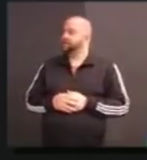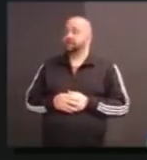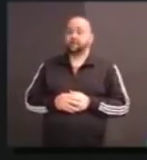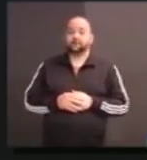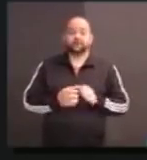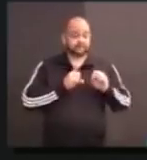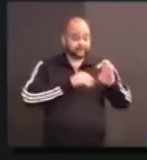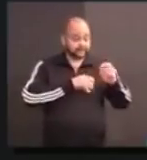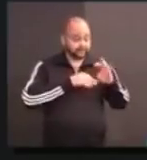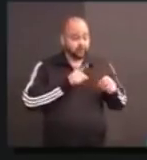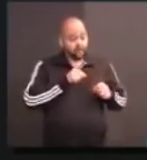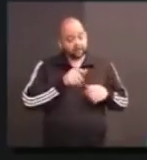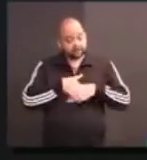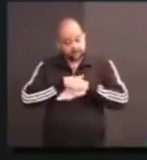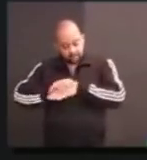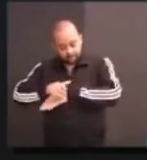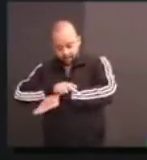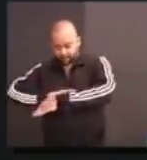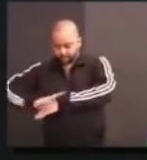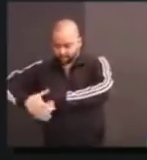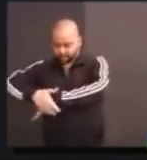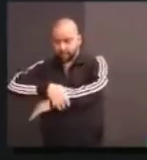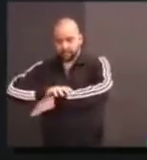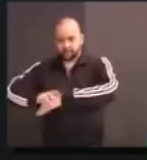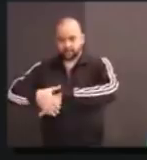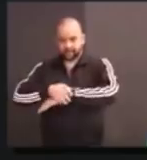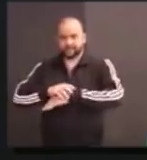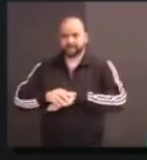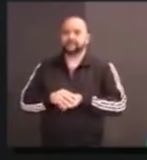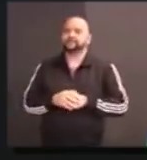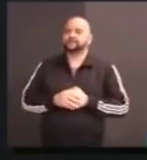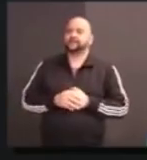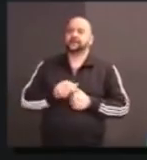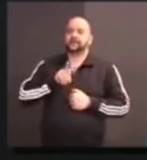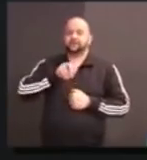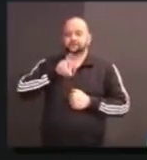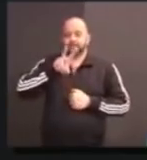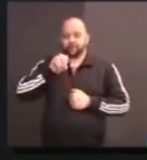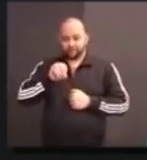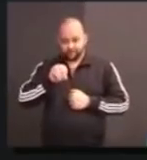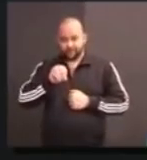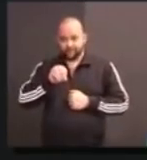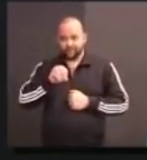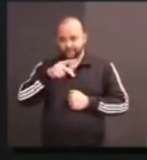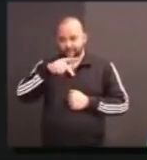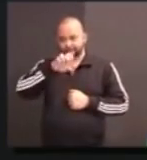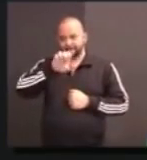passa a pomada. Porque a pomada do vovô Pedro tem ciência para passar.